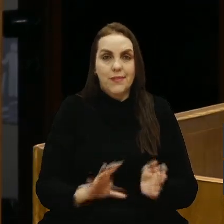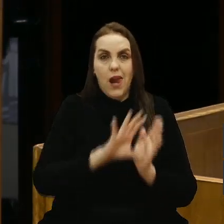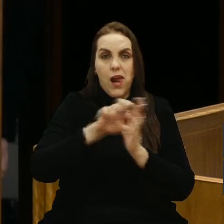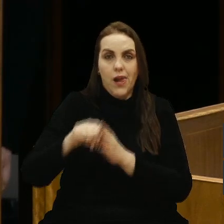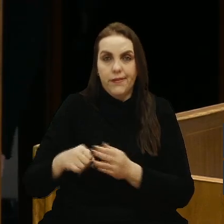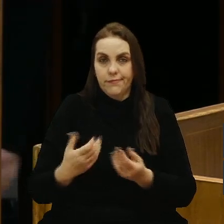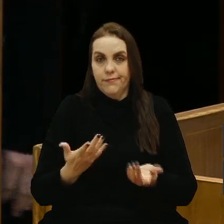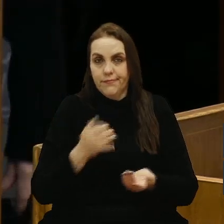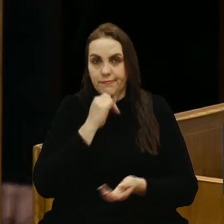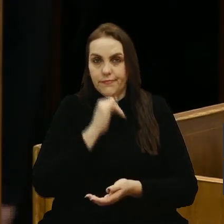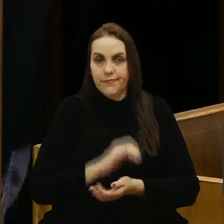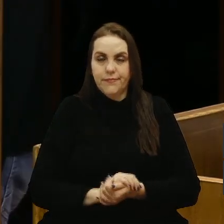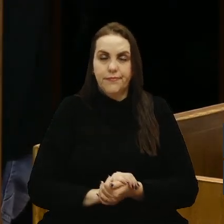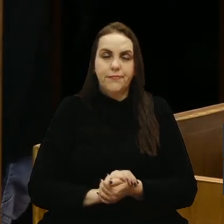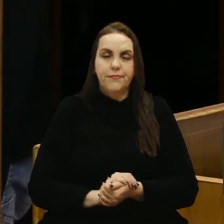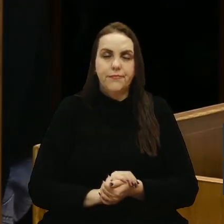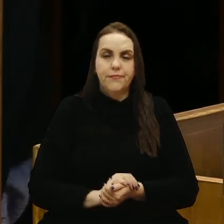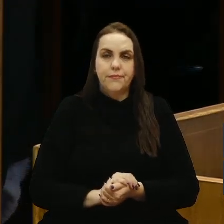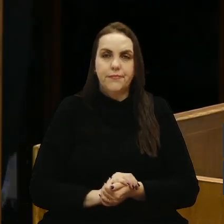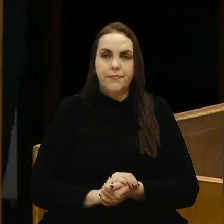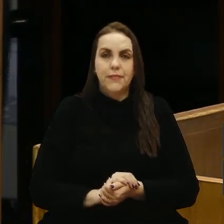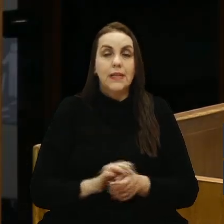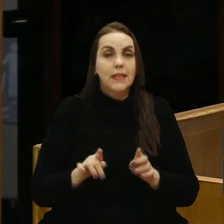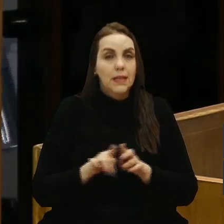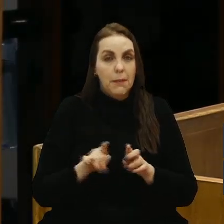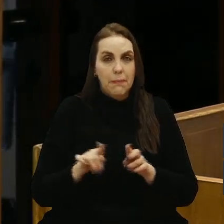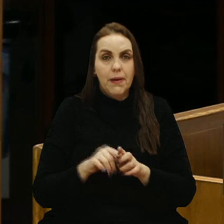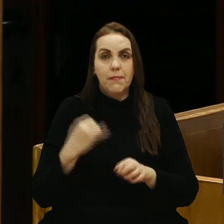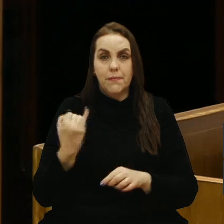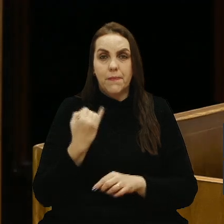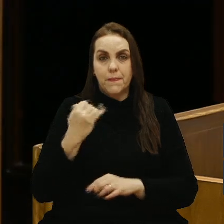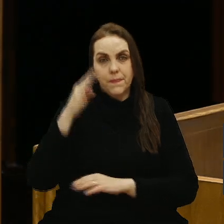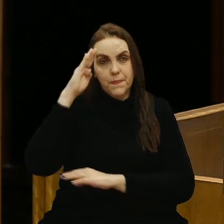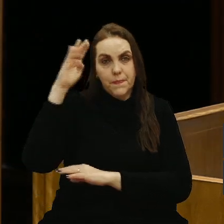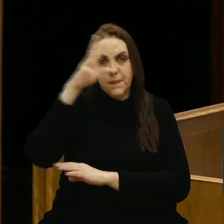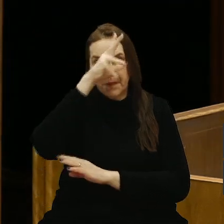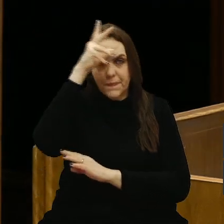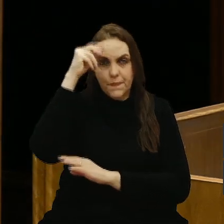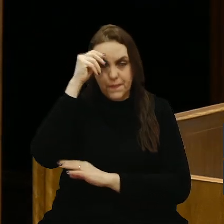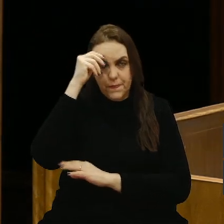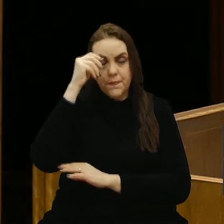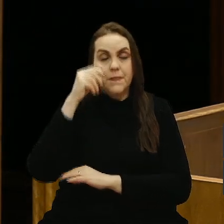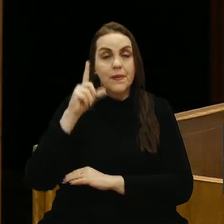importante, os nossos guardas municipais conduzem armamento.